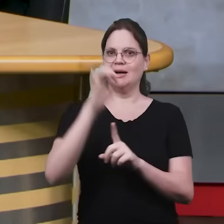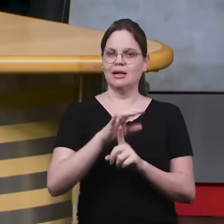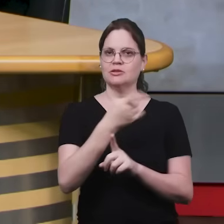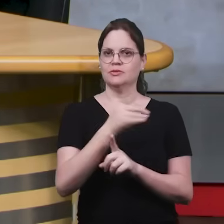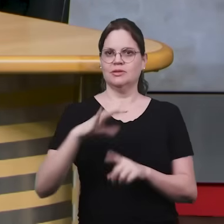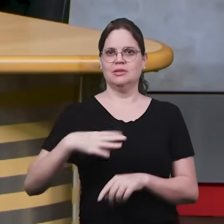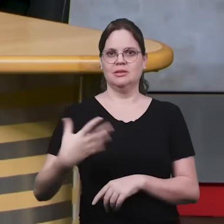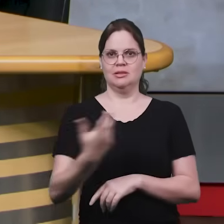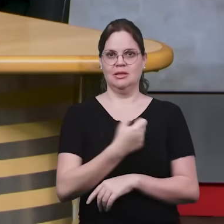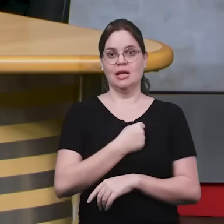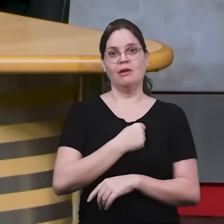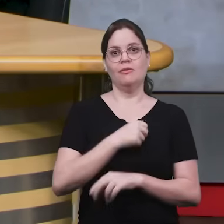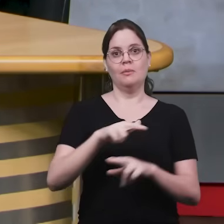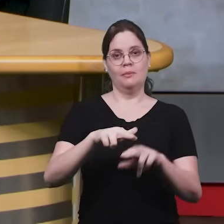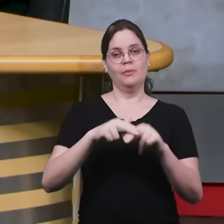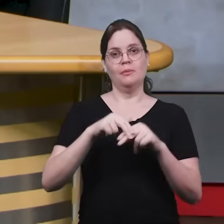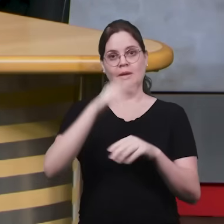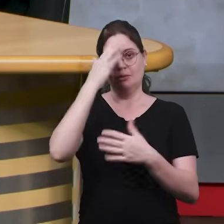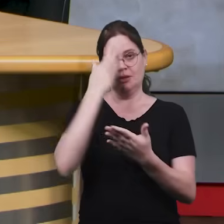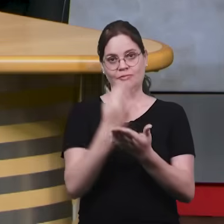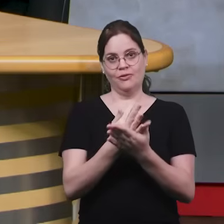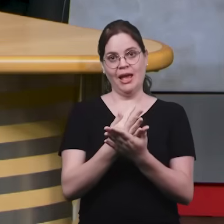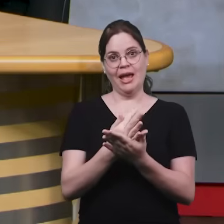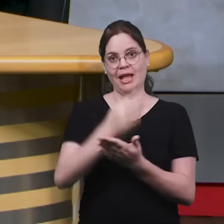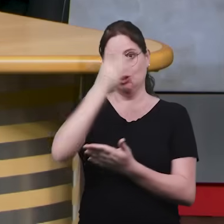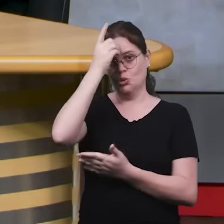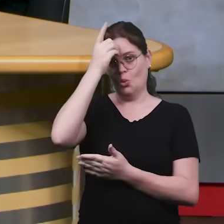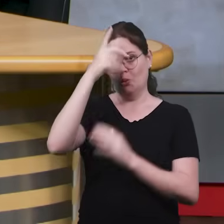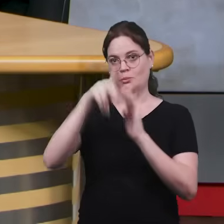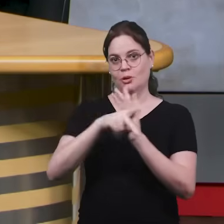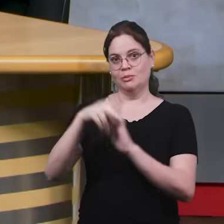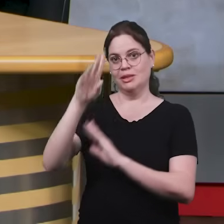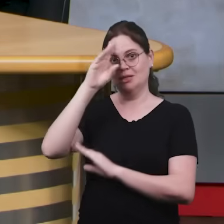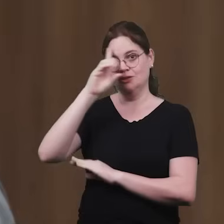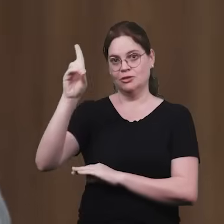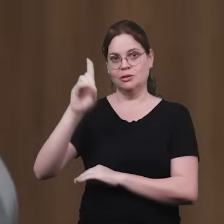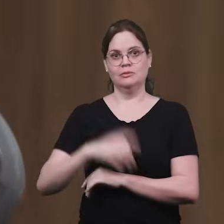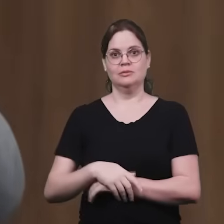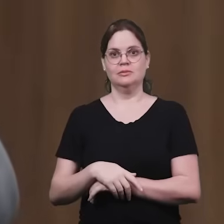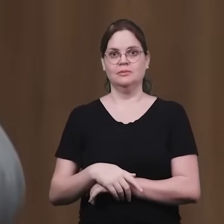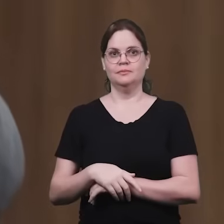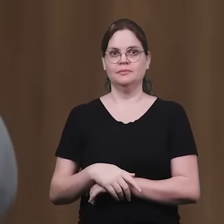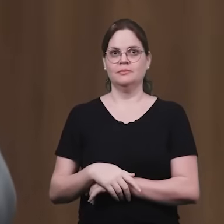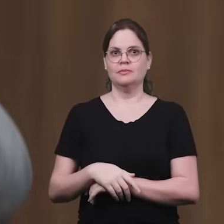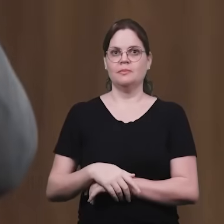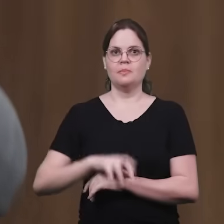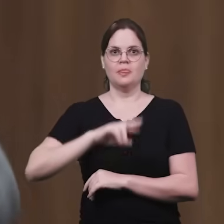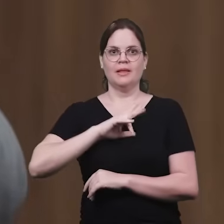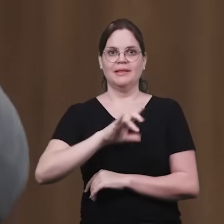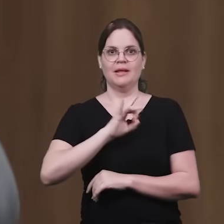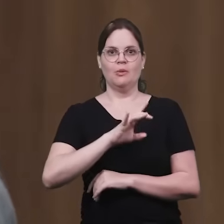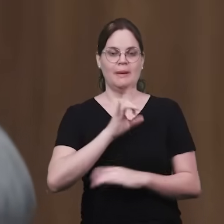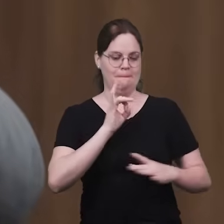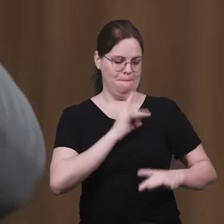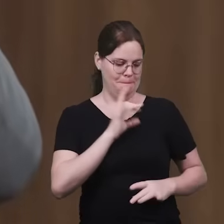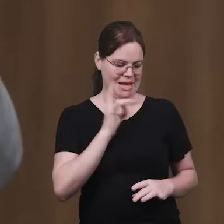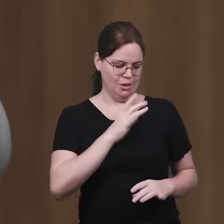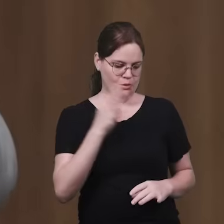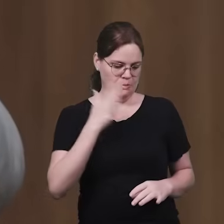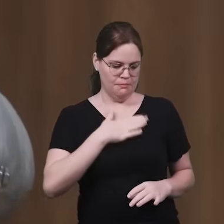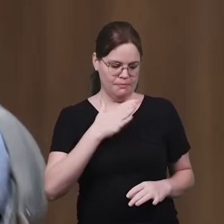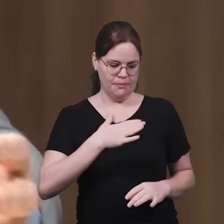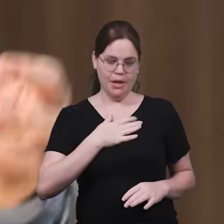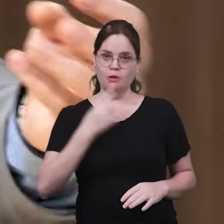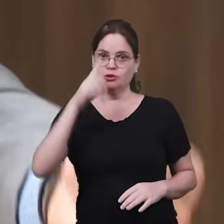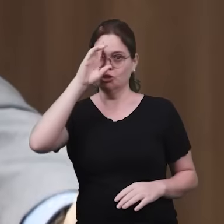da fé, isso não vem de vós, é dom de Deus. Então esse temor não é um medo que eu crio na minha vida de